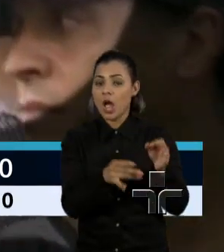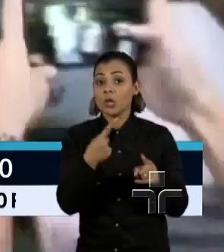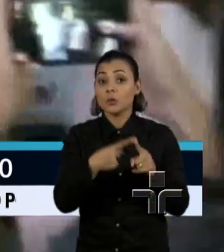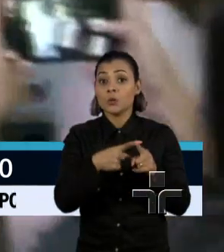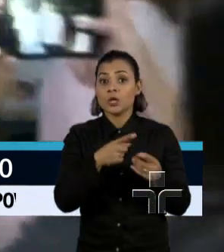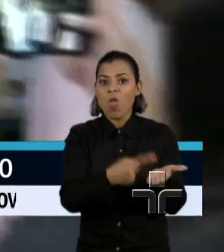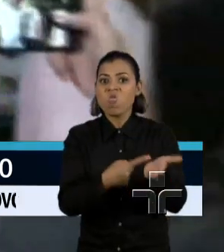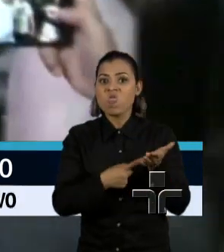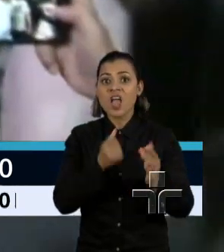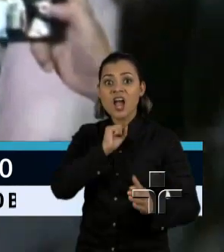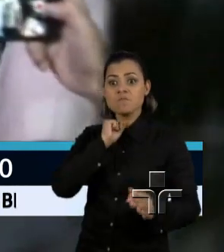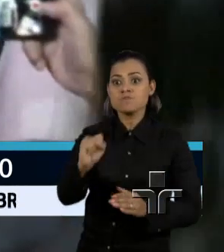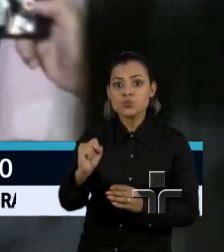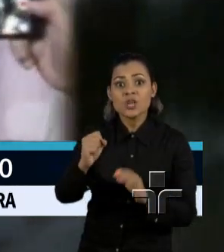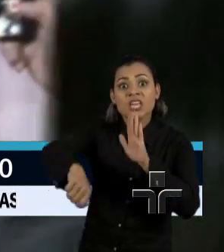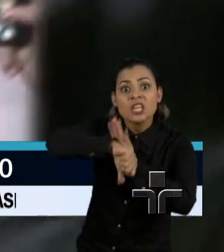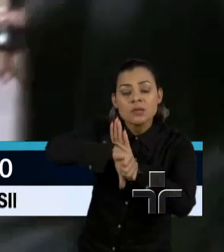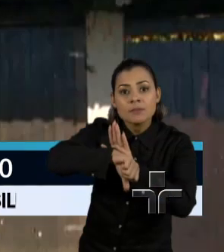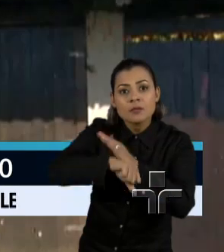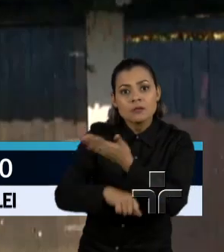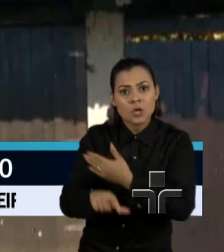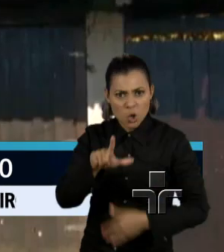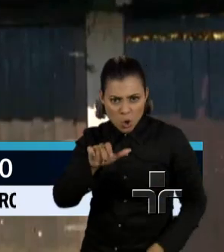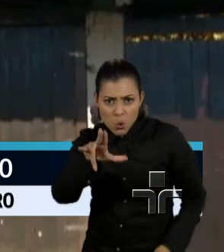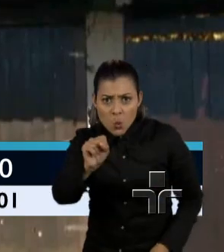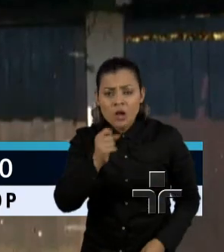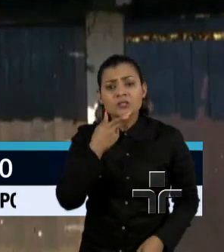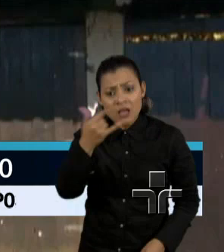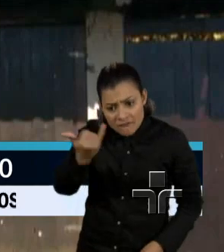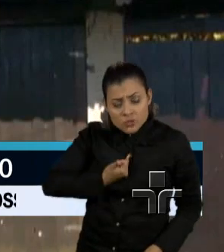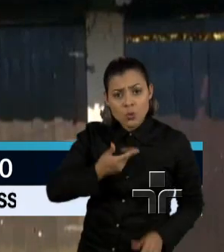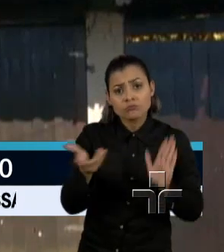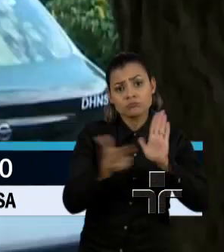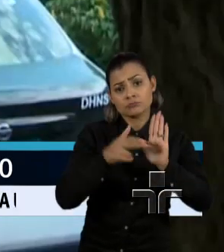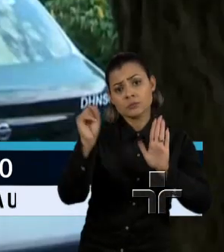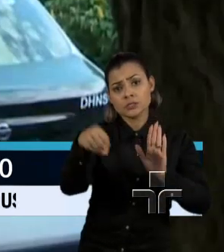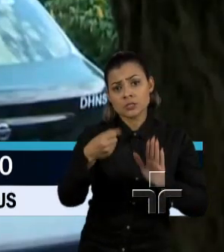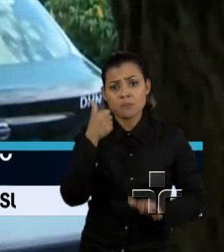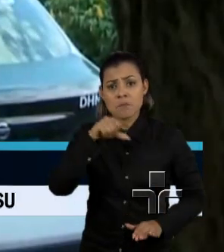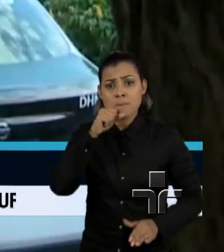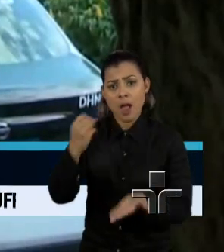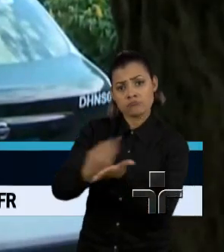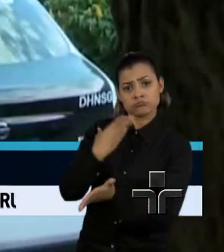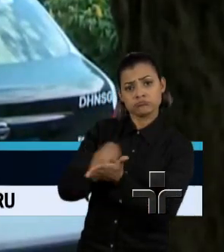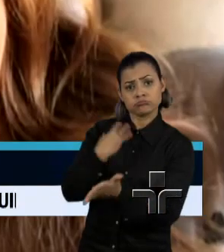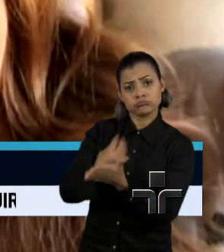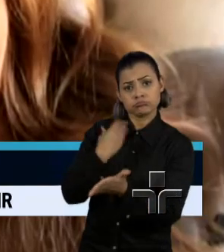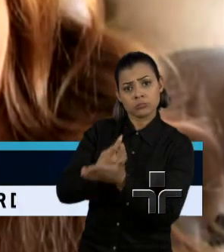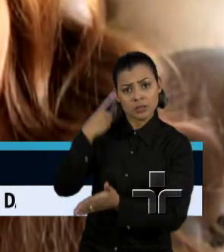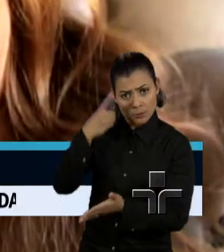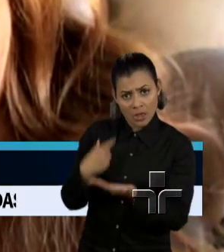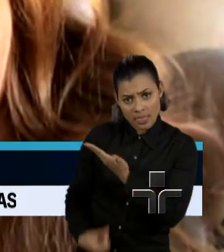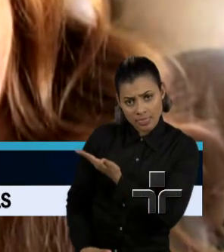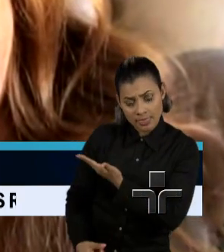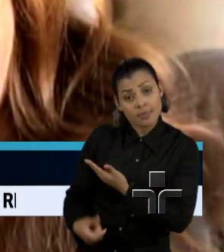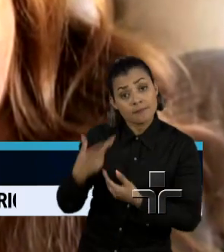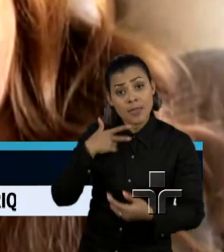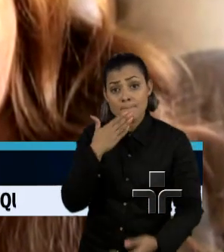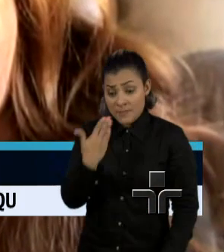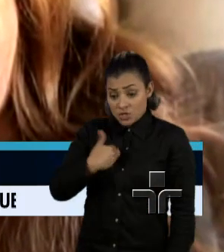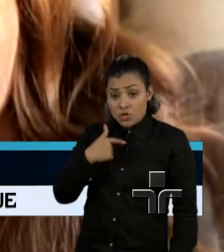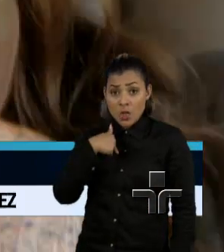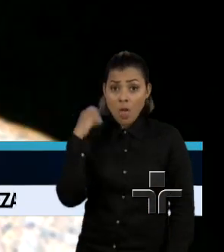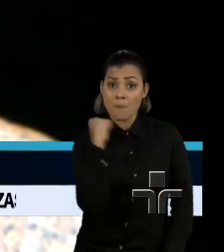qualificado. Em depoimento, Lucas relatou ter recebido mensagem do celular da deputada Flor de Lis pedindo que matasse